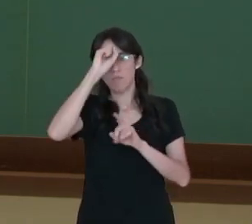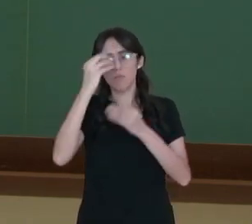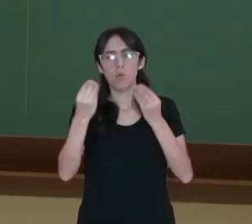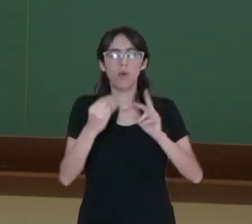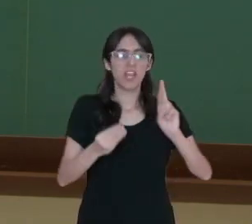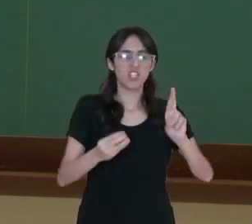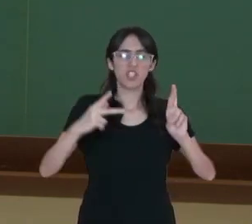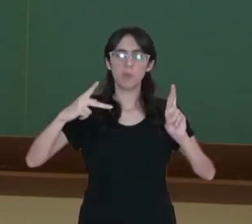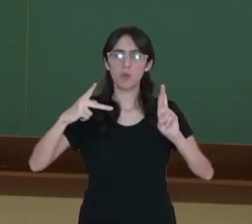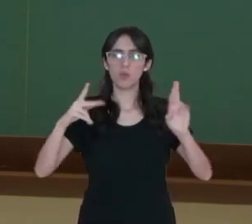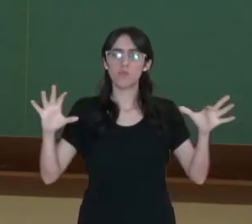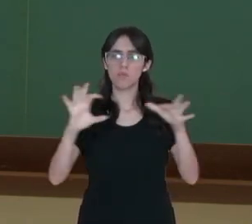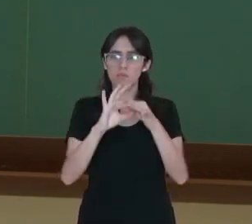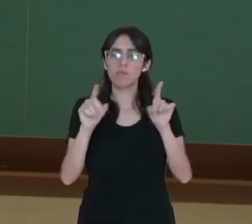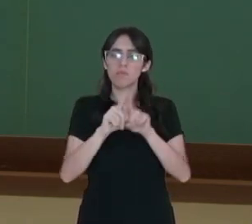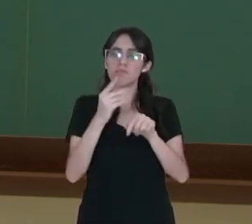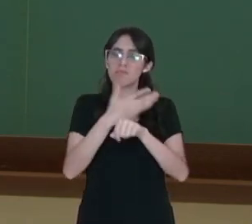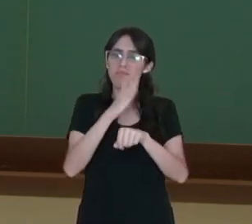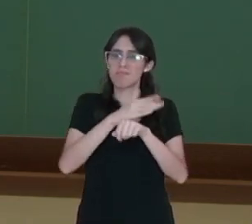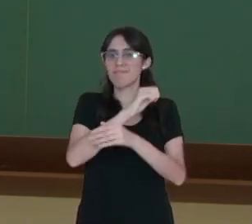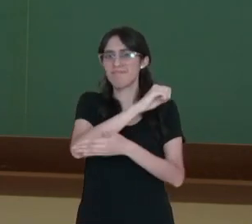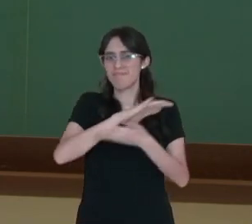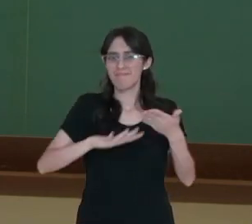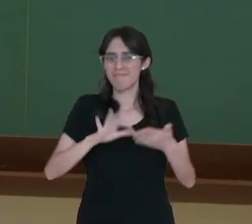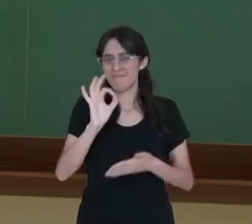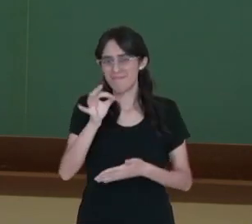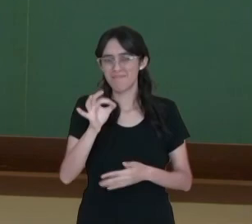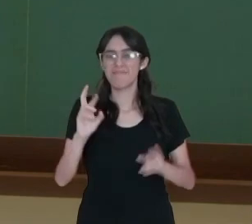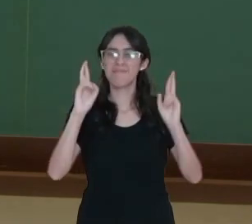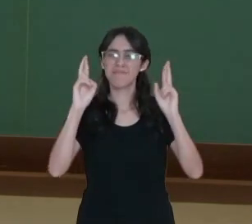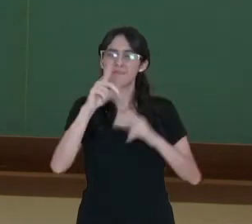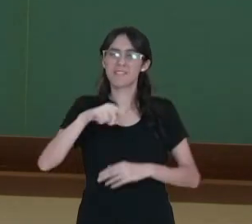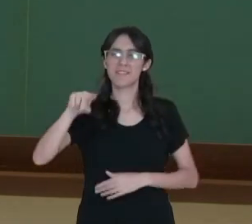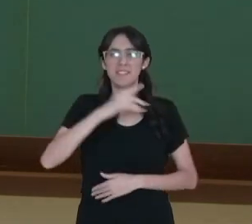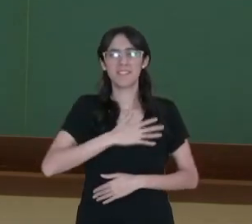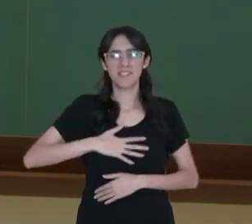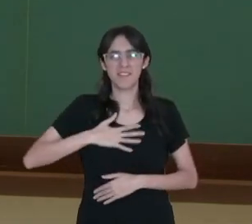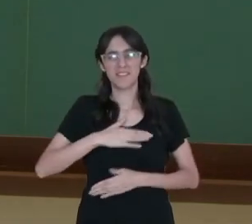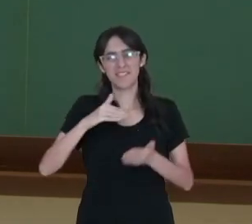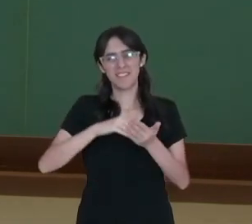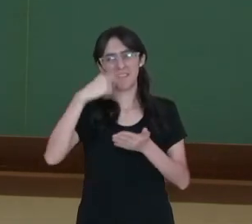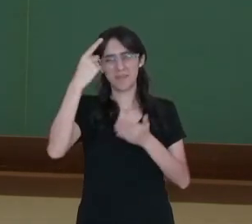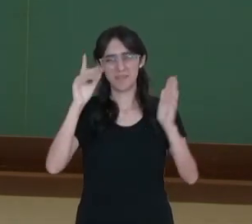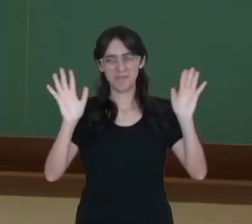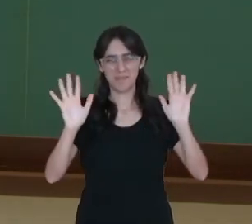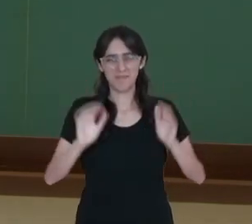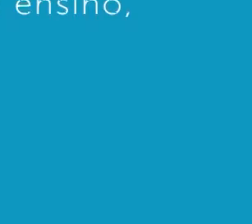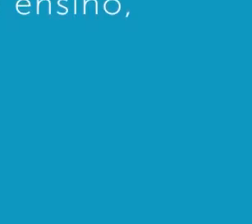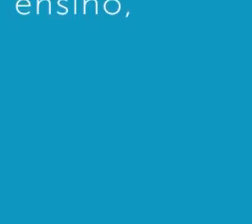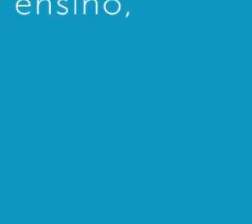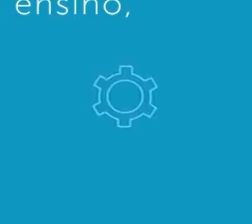produtos, praticamos o conhecimento com atividades. Espero que vocês tenham gostado e até breve.